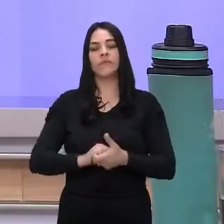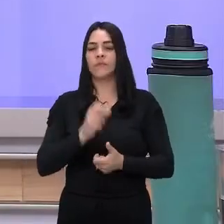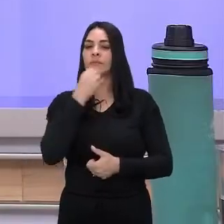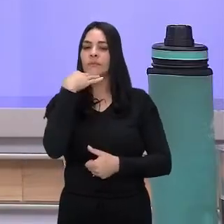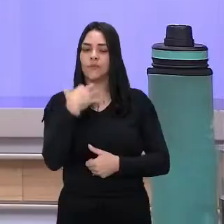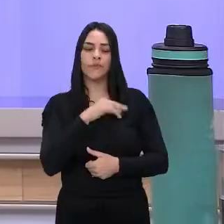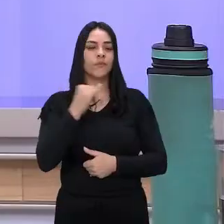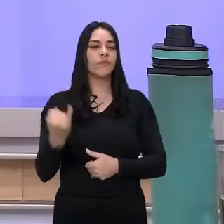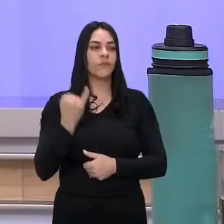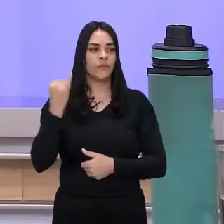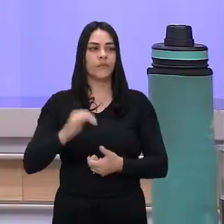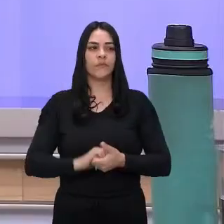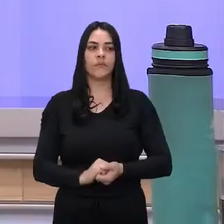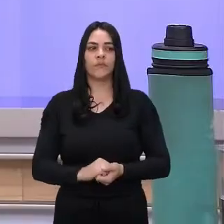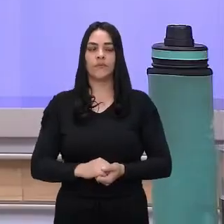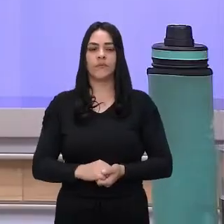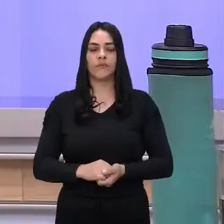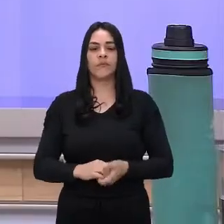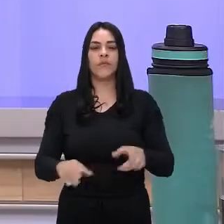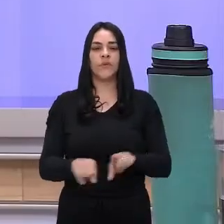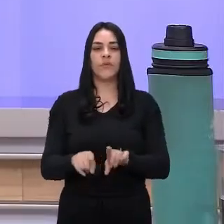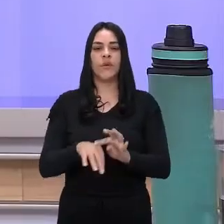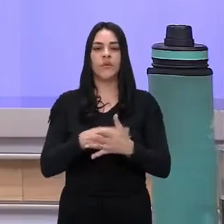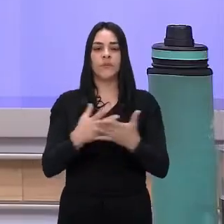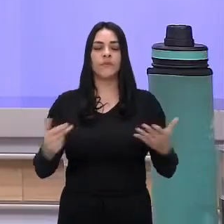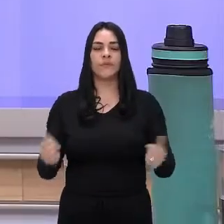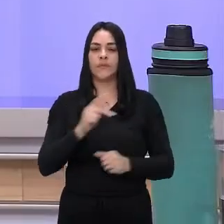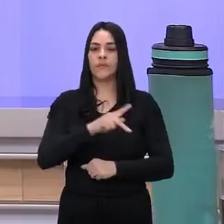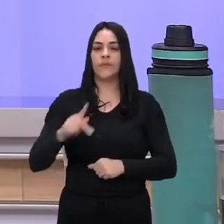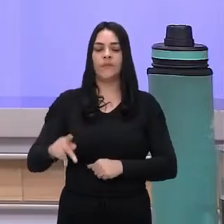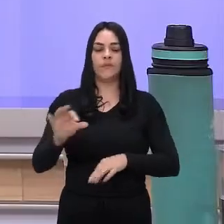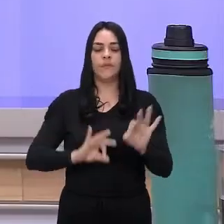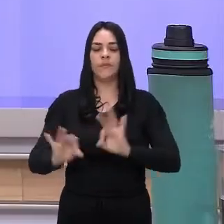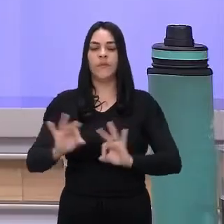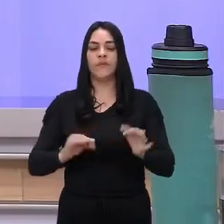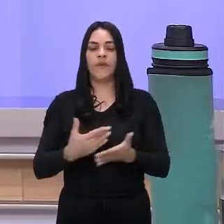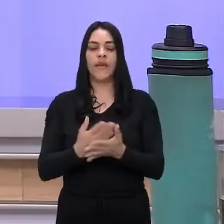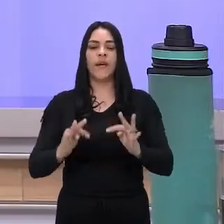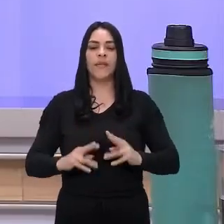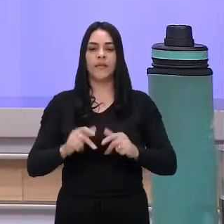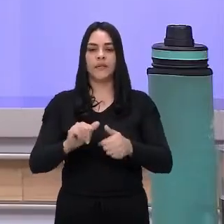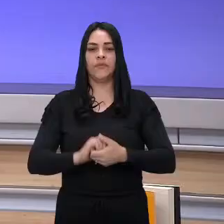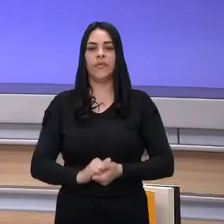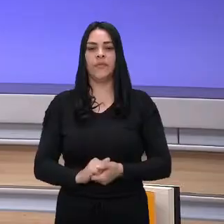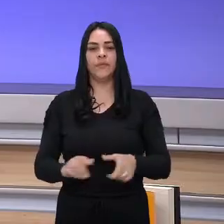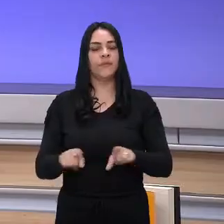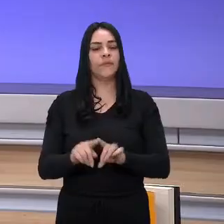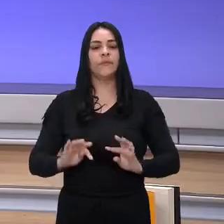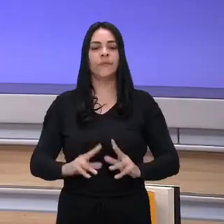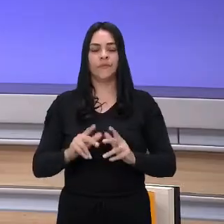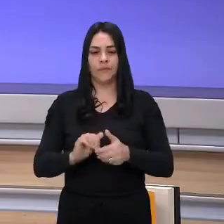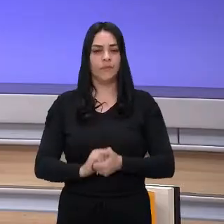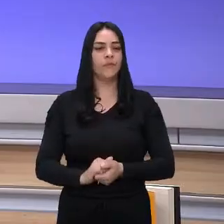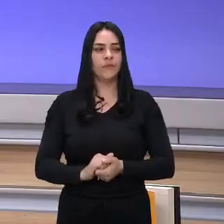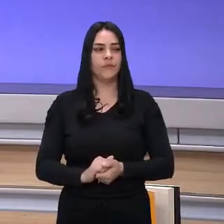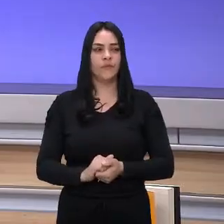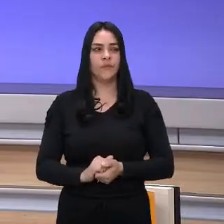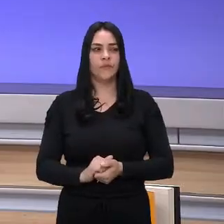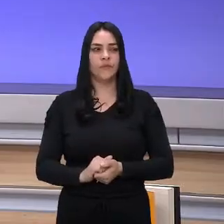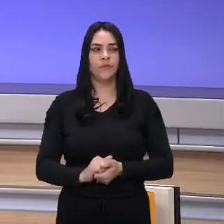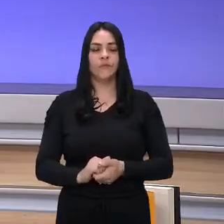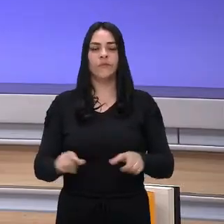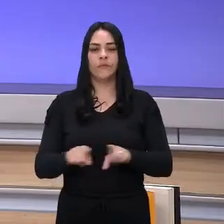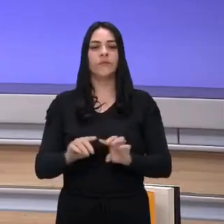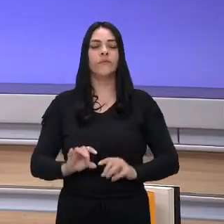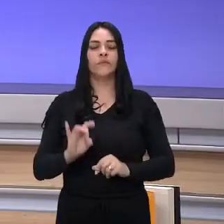muito importante, né? A gente vai mostrar isso também para os professores no planejamento. Muito bacana. E se precisar de ajuda, pode contar com o Lixo Zero, que a